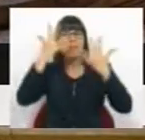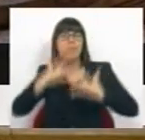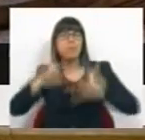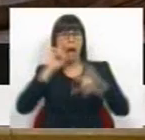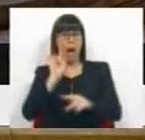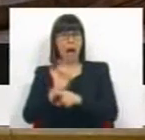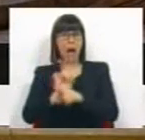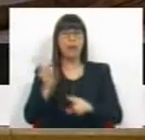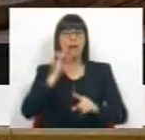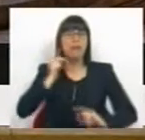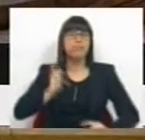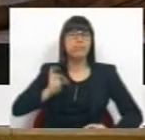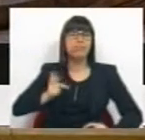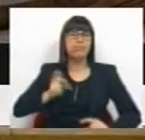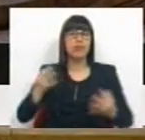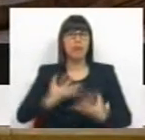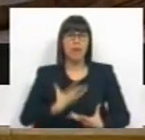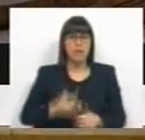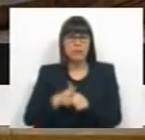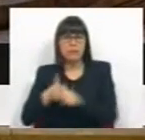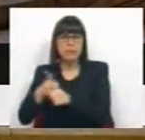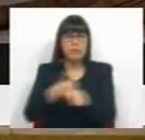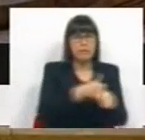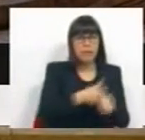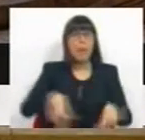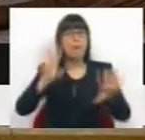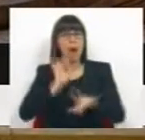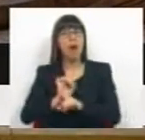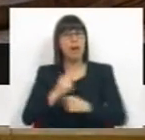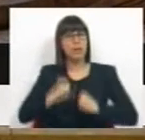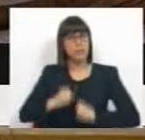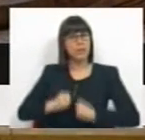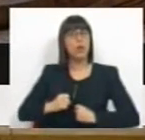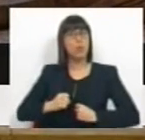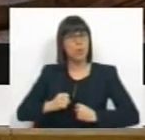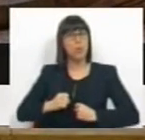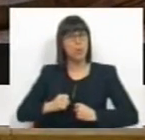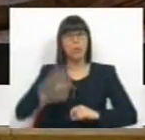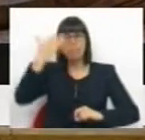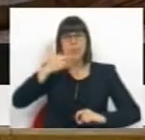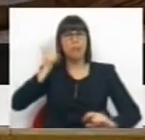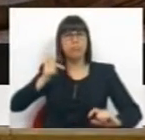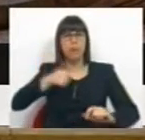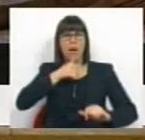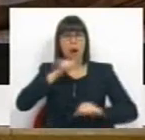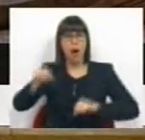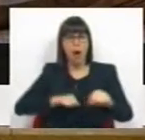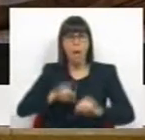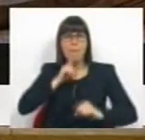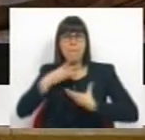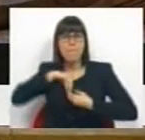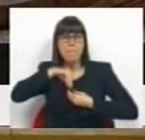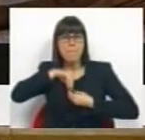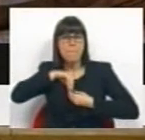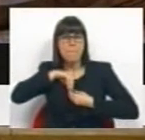madrugada. Dias e anos de fome e perseguição, mas ainda assim de resistência. Dias e anos de censura e de